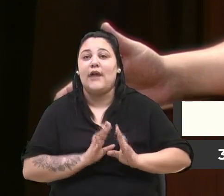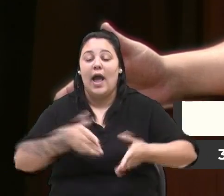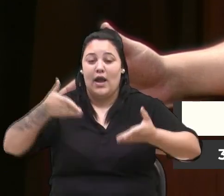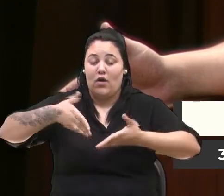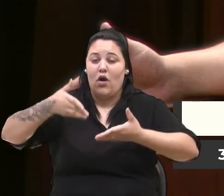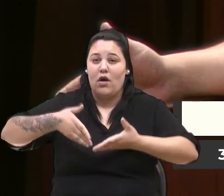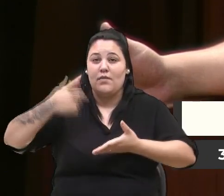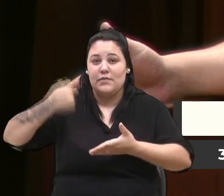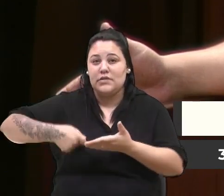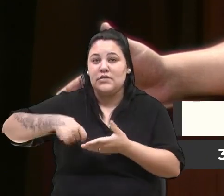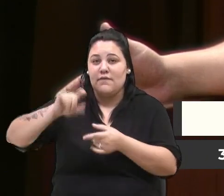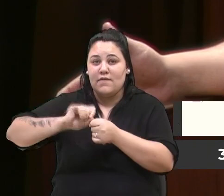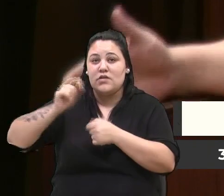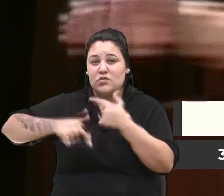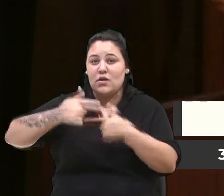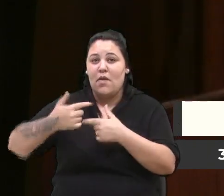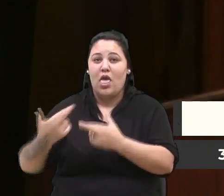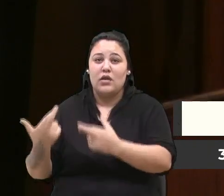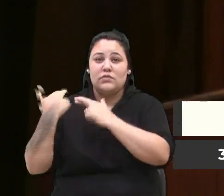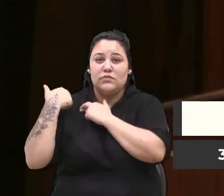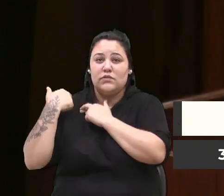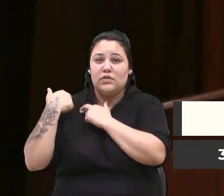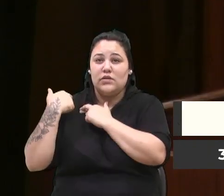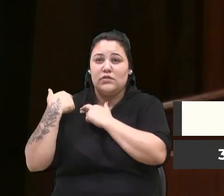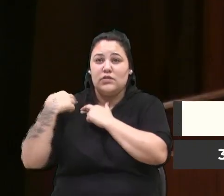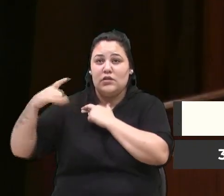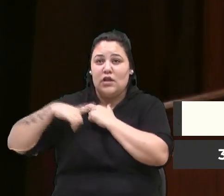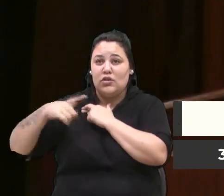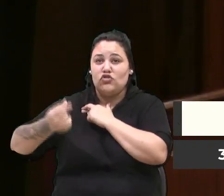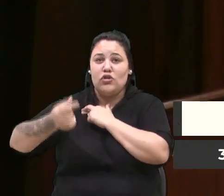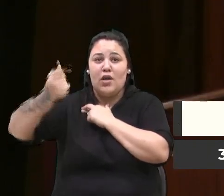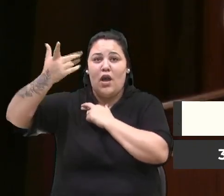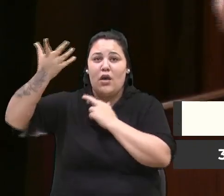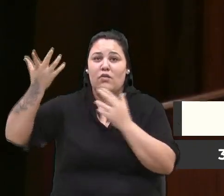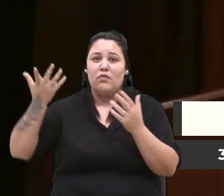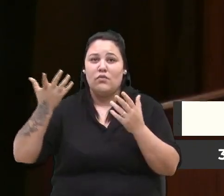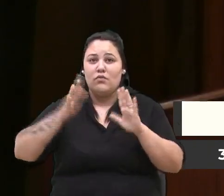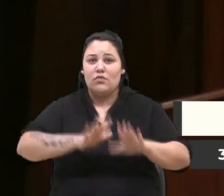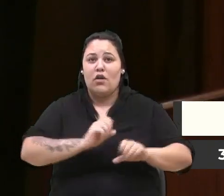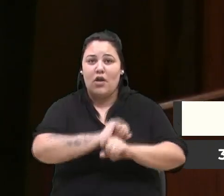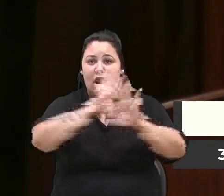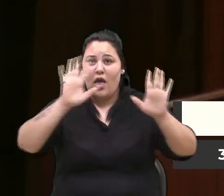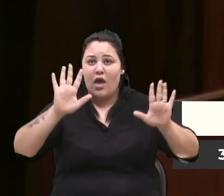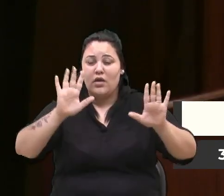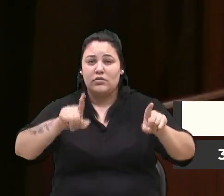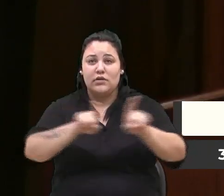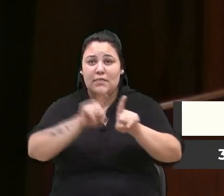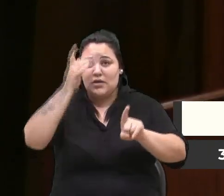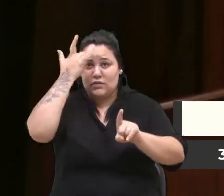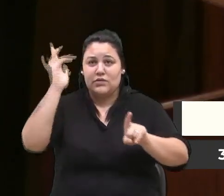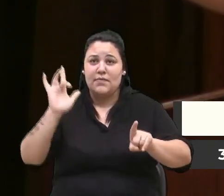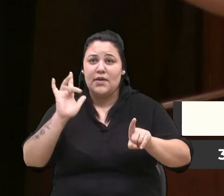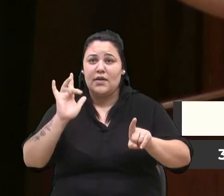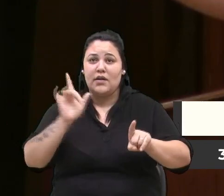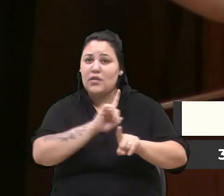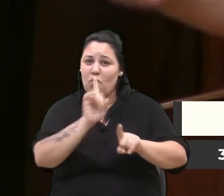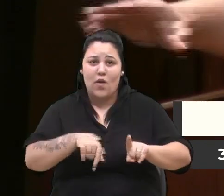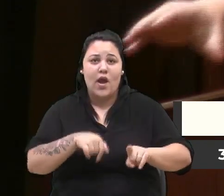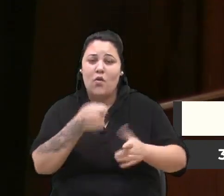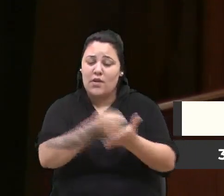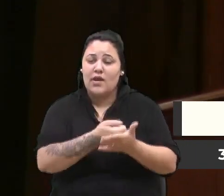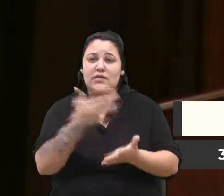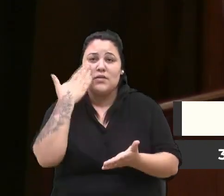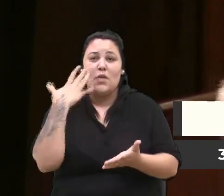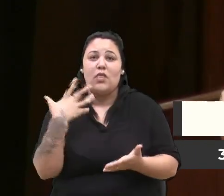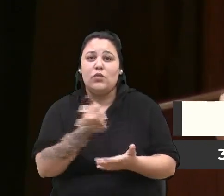que fazer um serviço de responsabilidade onde eles ganham dinheiro, gente, tem que deixar claro, eu também não sabia disso, viu? A gente não é obrigado a saber tudo.